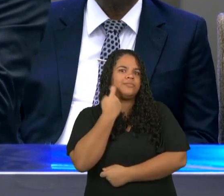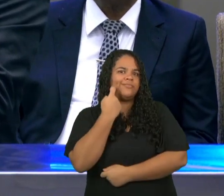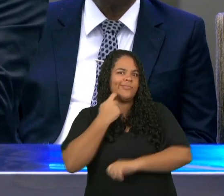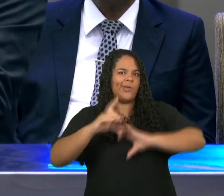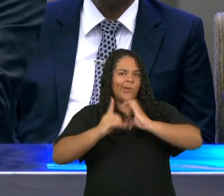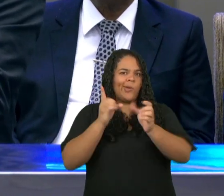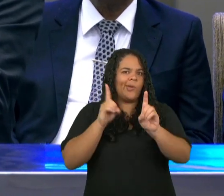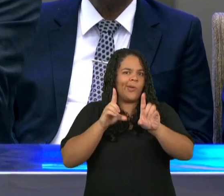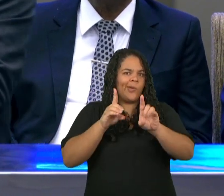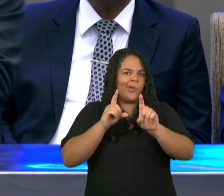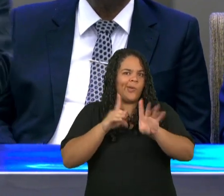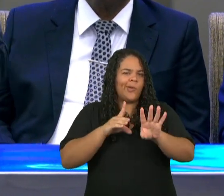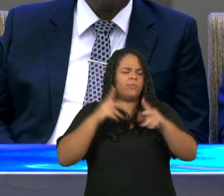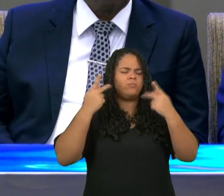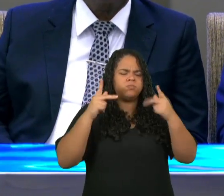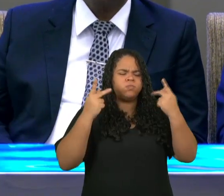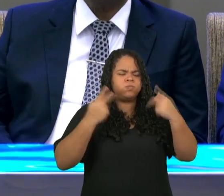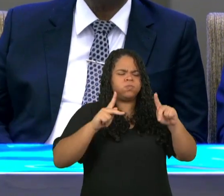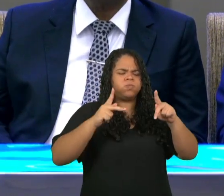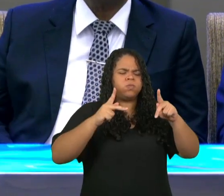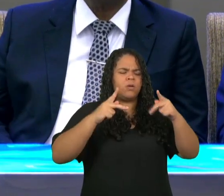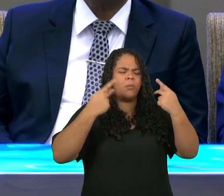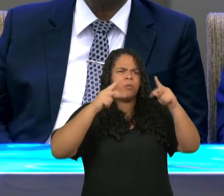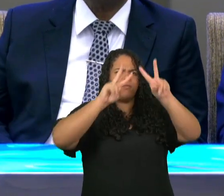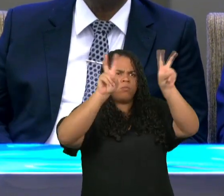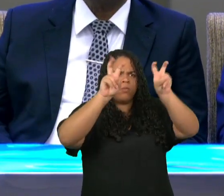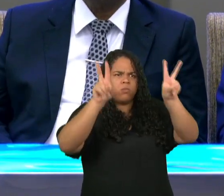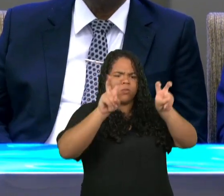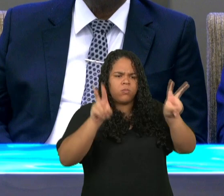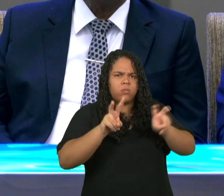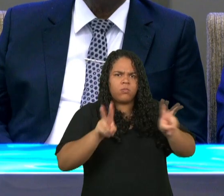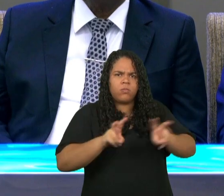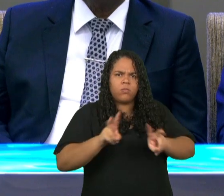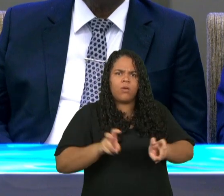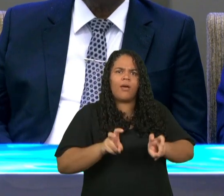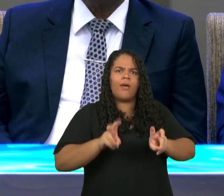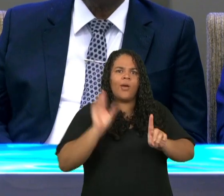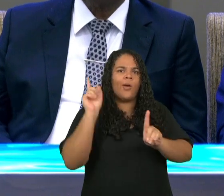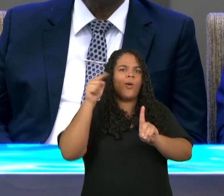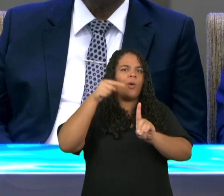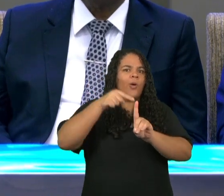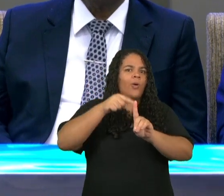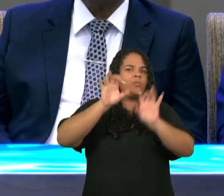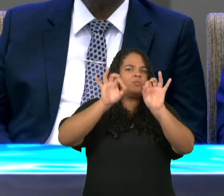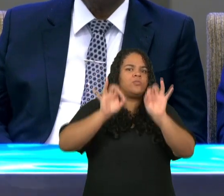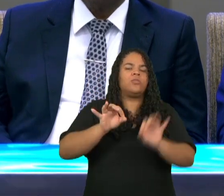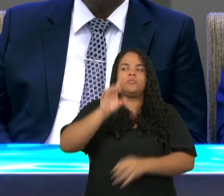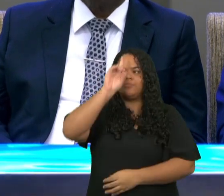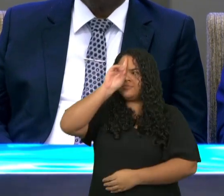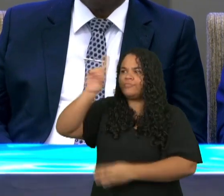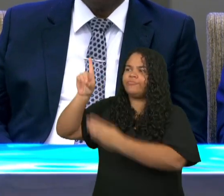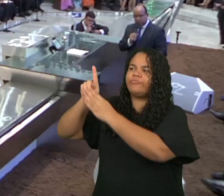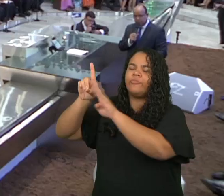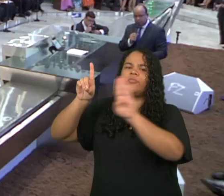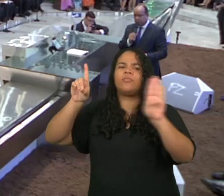Deus. E sabe o que eu aprendi com a Bíblia? Diga comigo: a única coisa